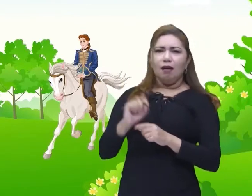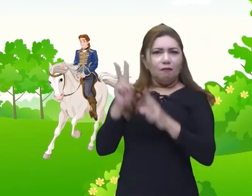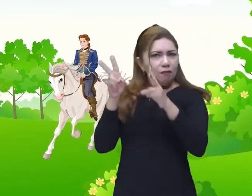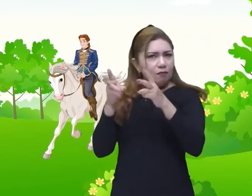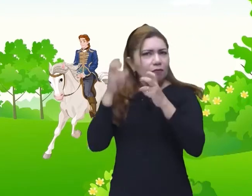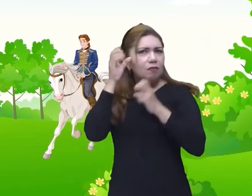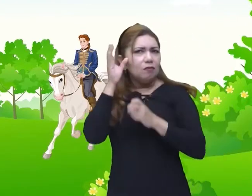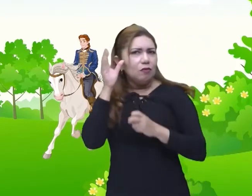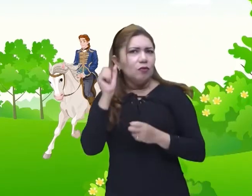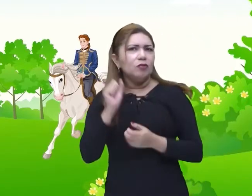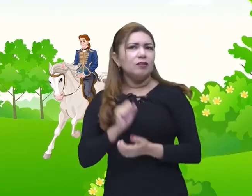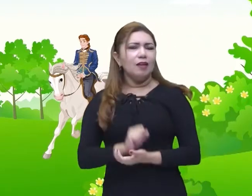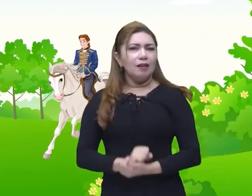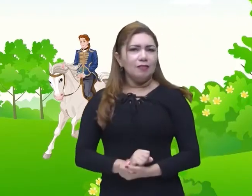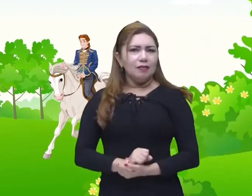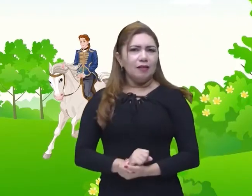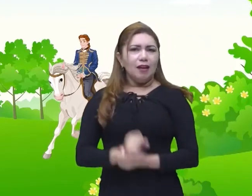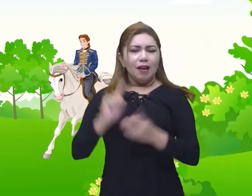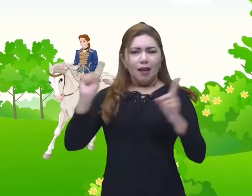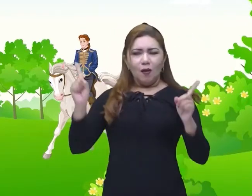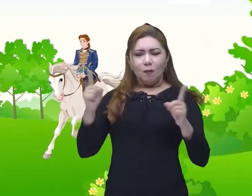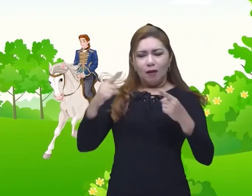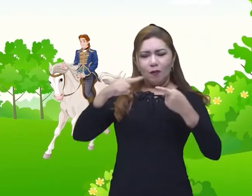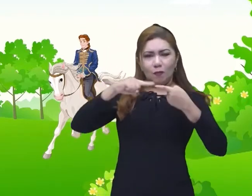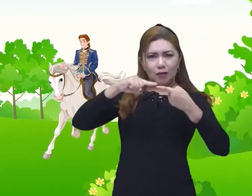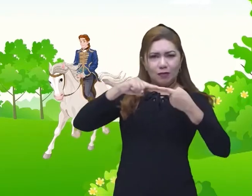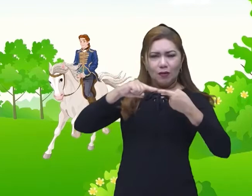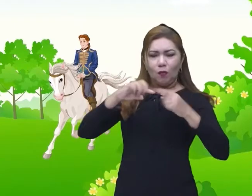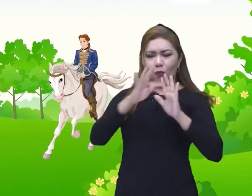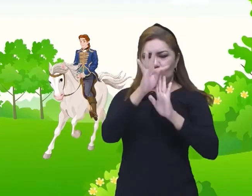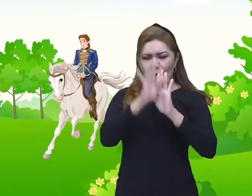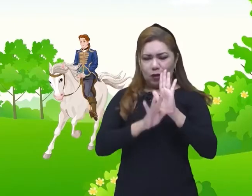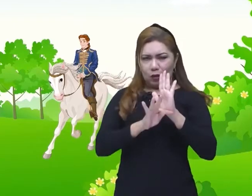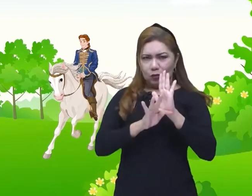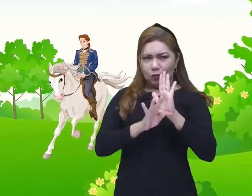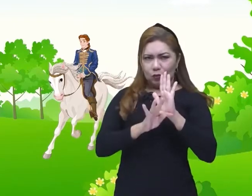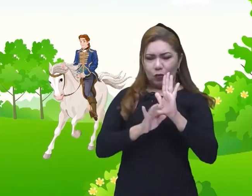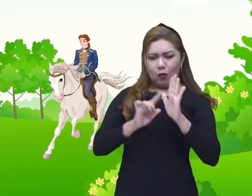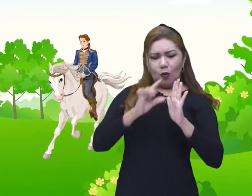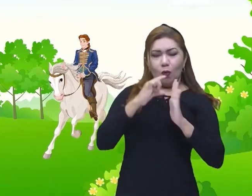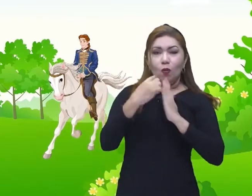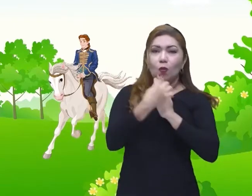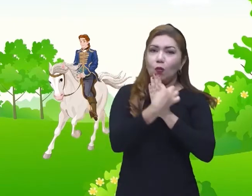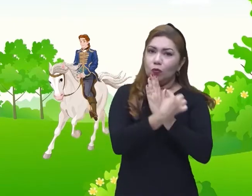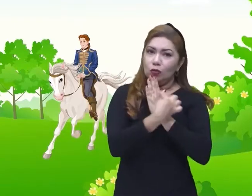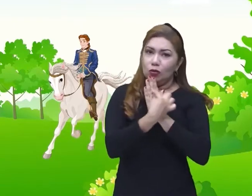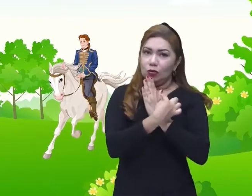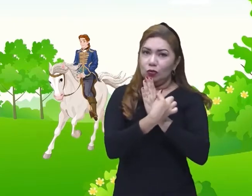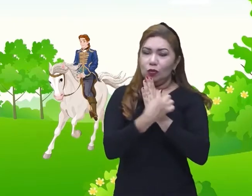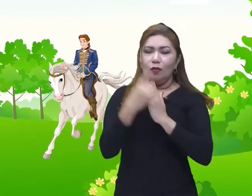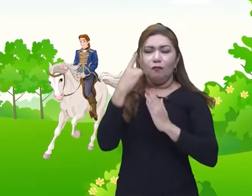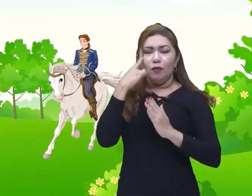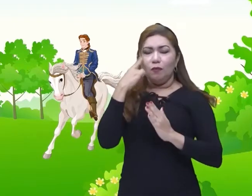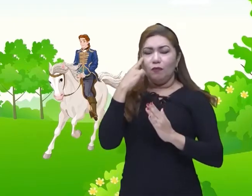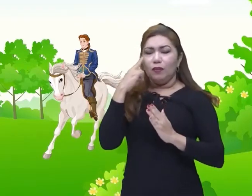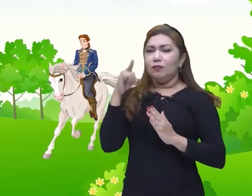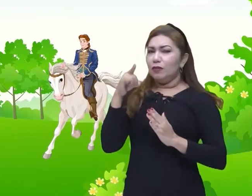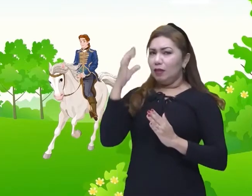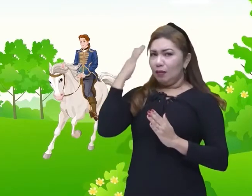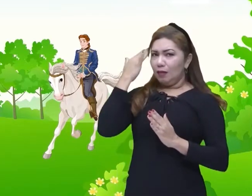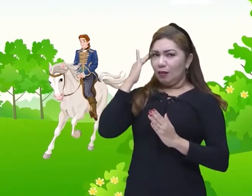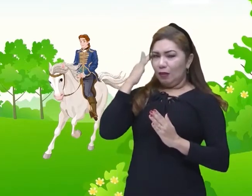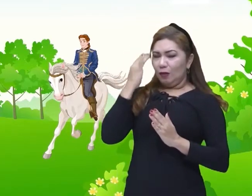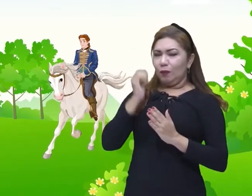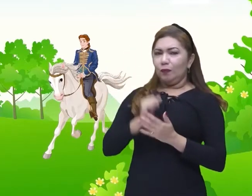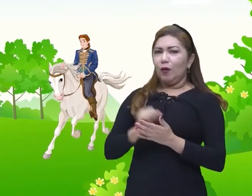entender isso? A relação do texto ao título? Vamos ver se vocês conseguiram entender e observem essa imagem